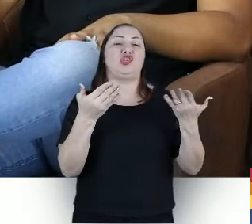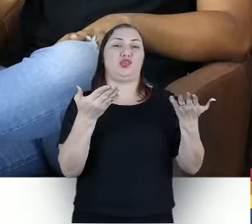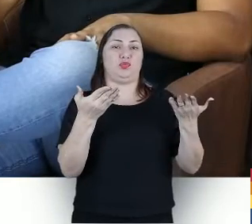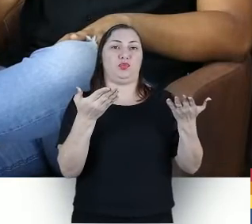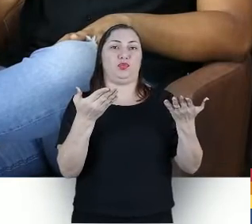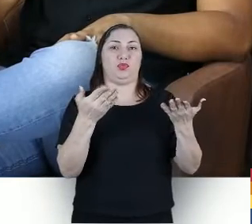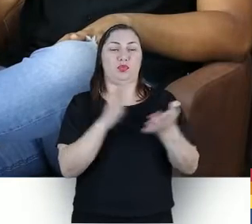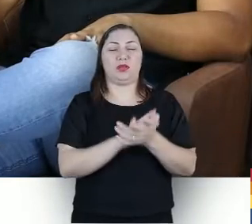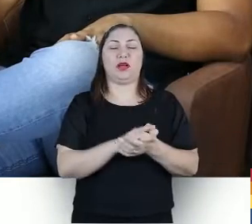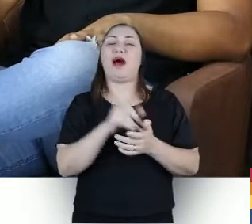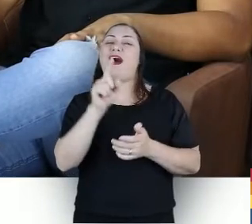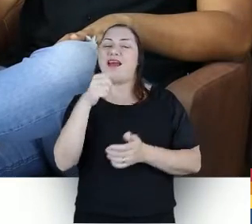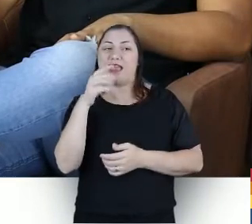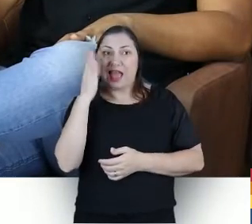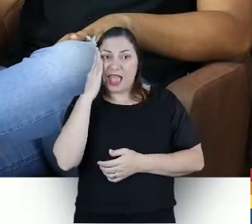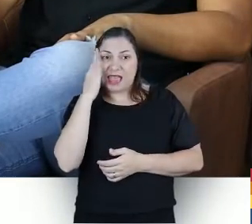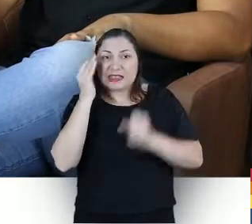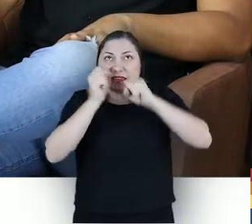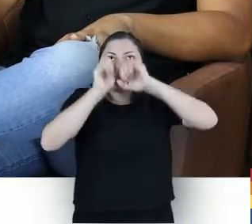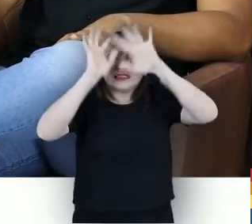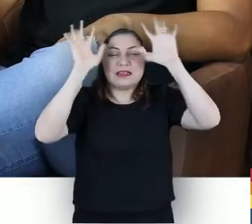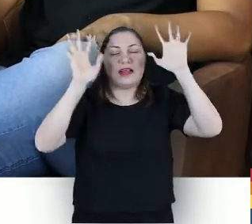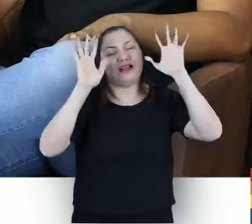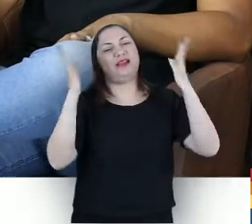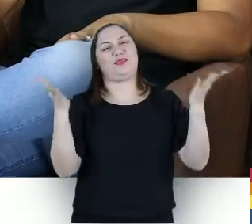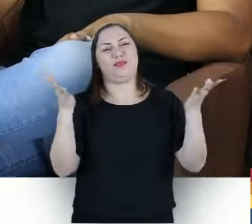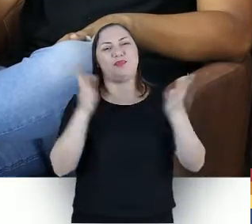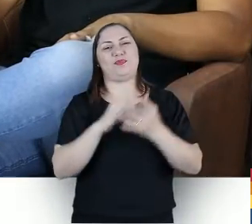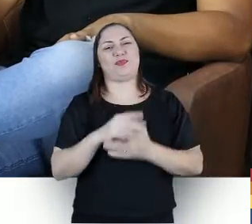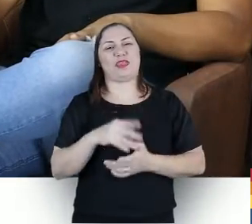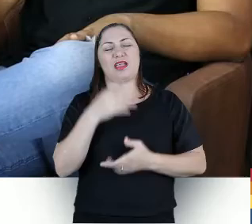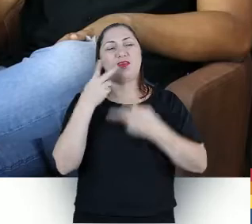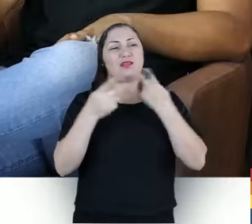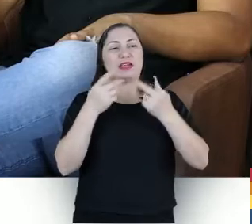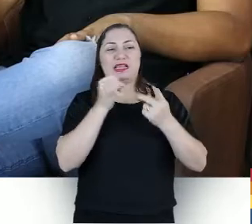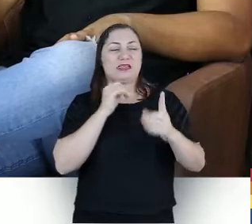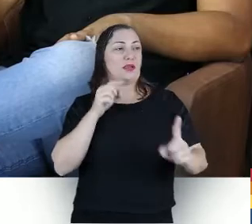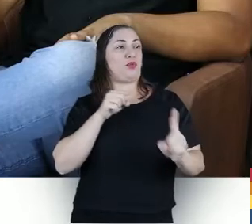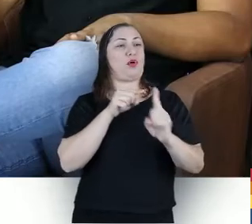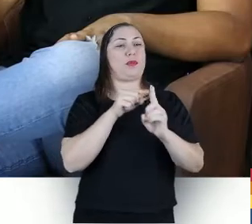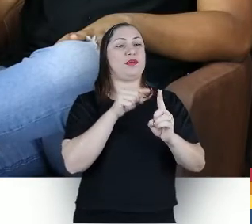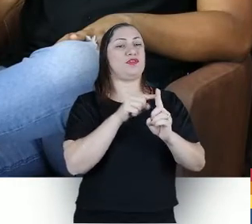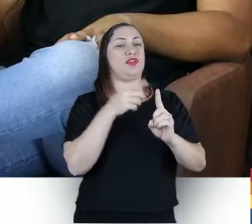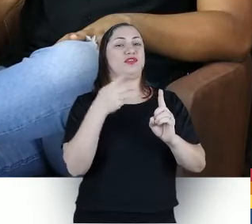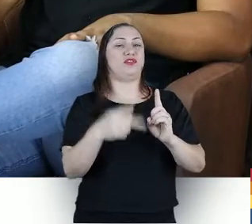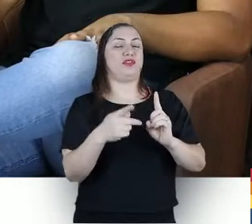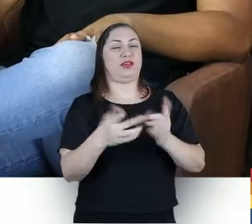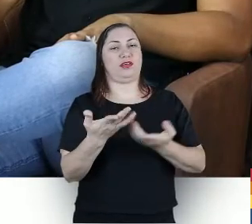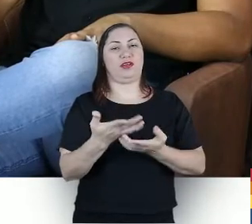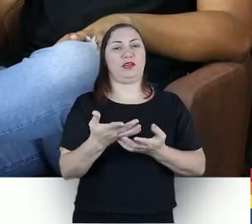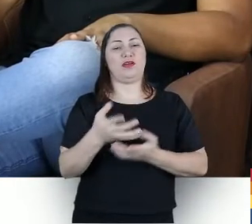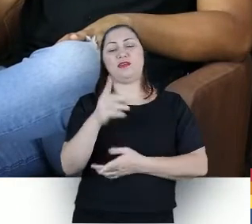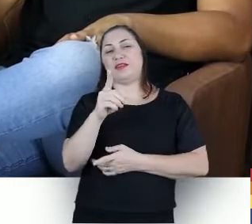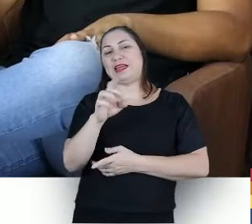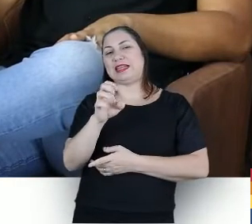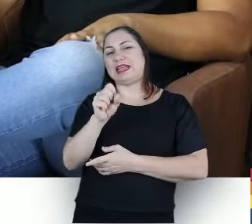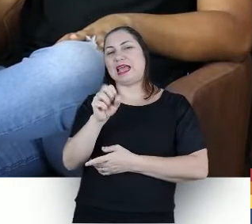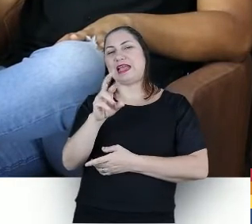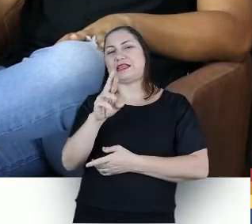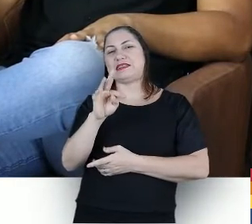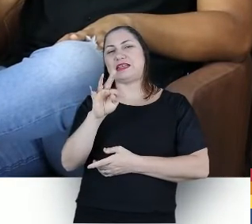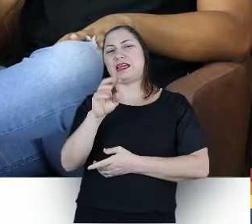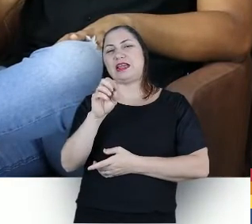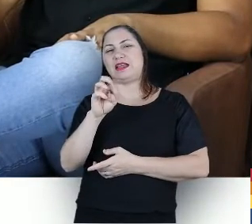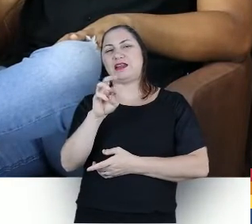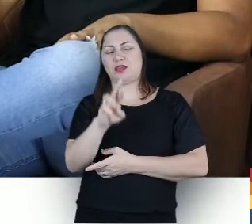vão estar em torno disso. Porque, às vezes, o aluno não sabe o que está sendo... Às vezes, não, muitas vezes, ele não sabe o que está sendo pedido para ele. Então, quando ele